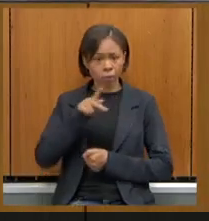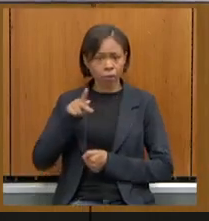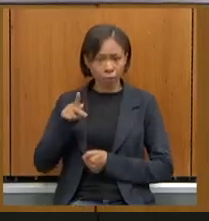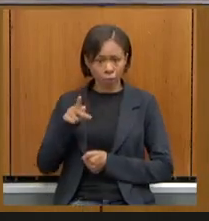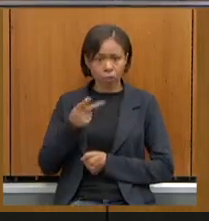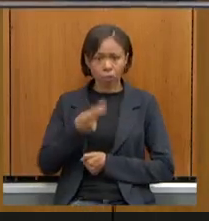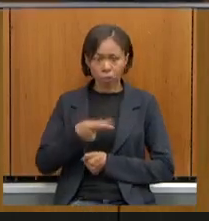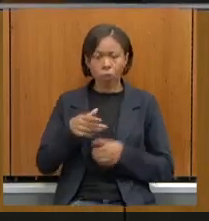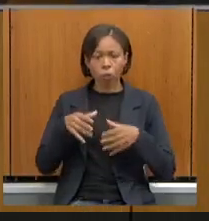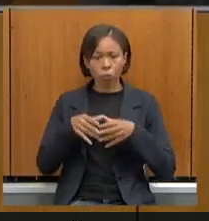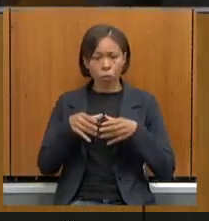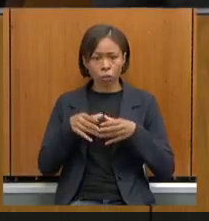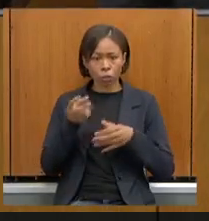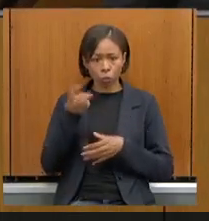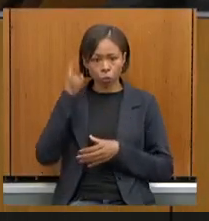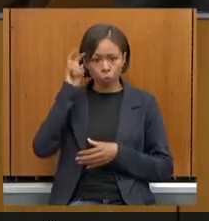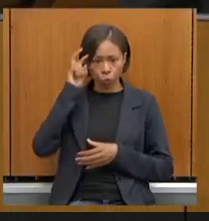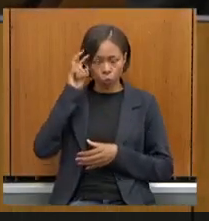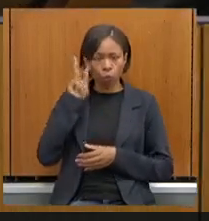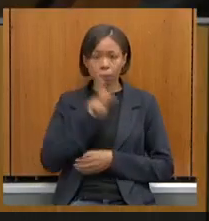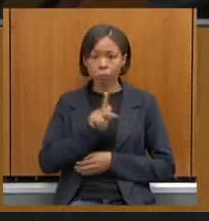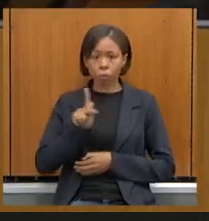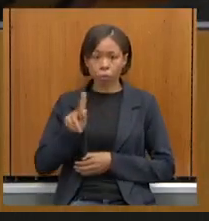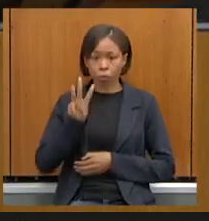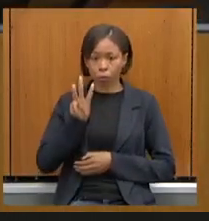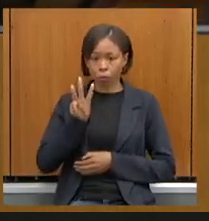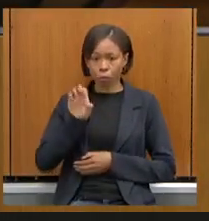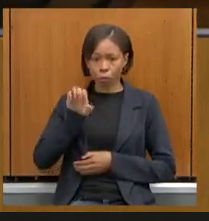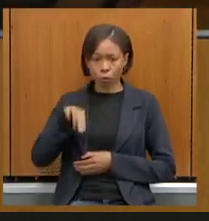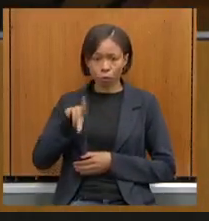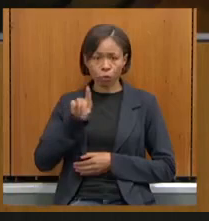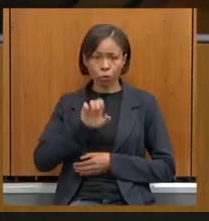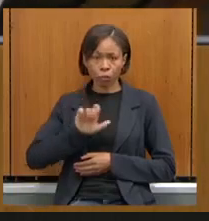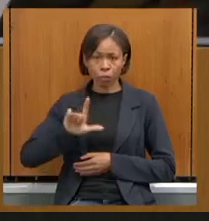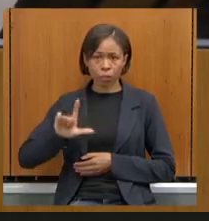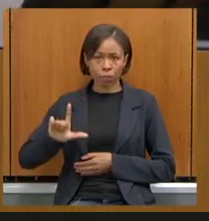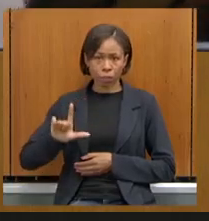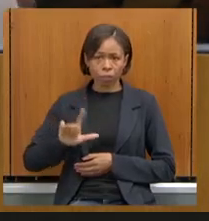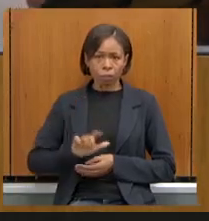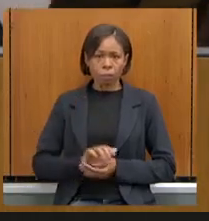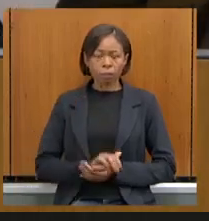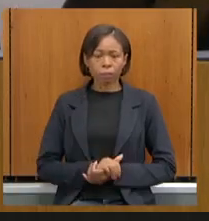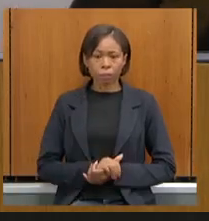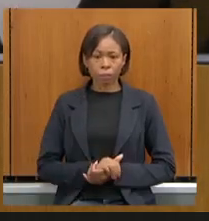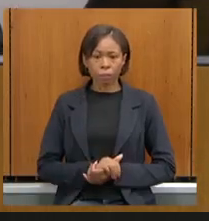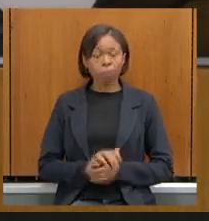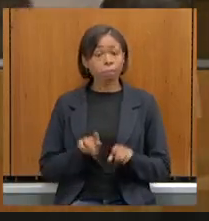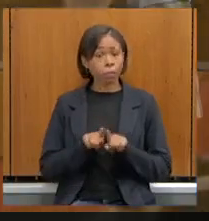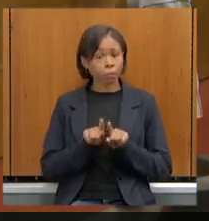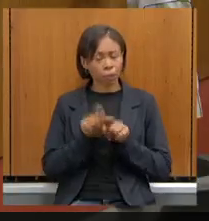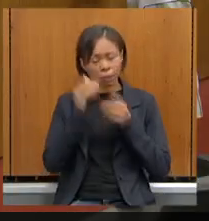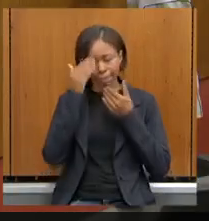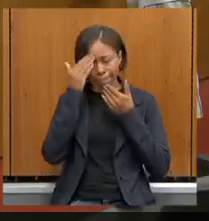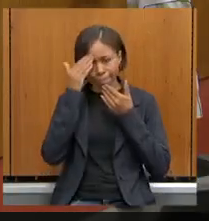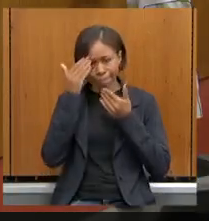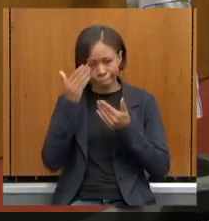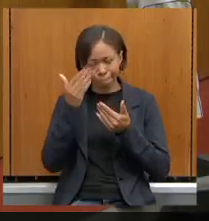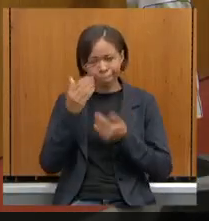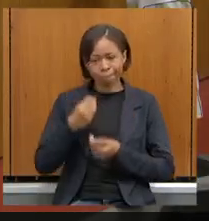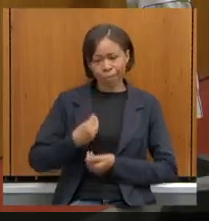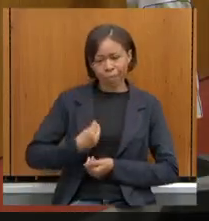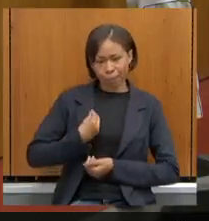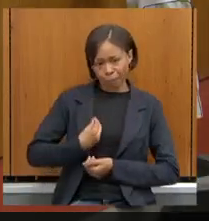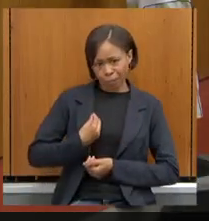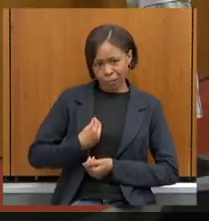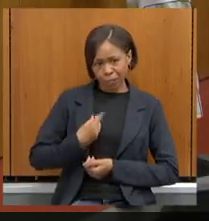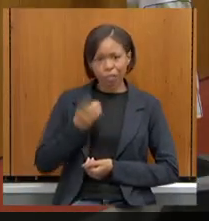Comissão de Cultura, professor Wendel, e registrar e agradecer também a presença dos